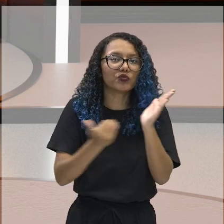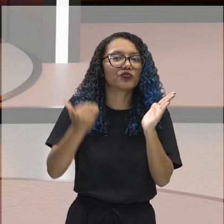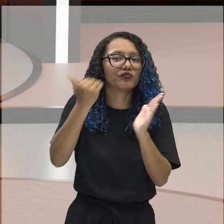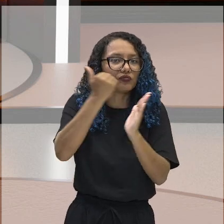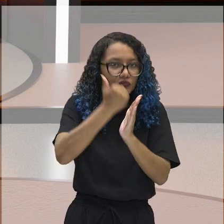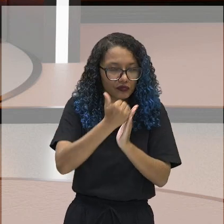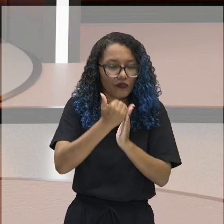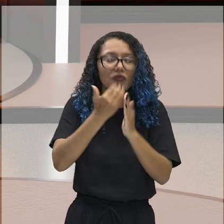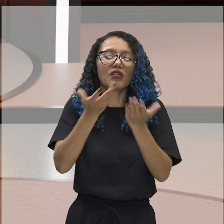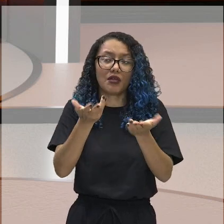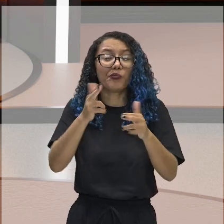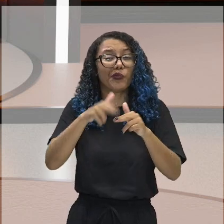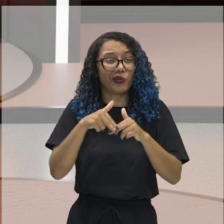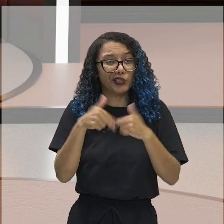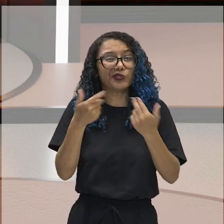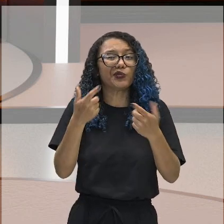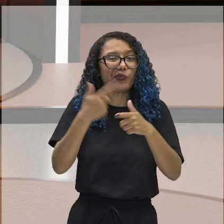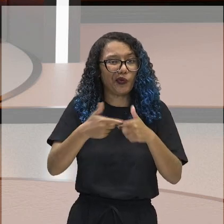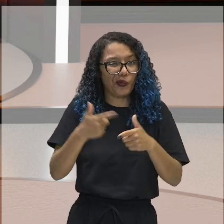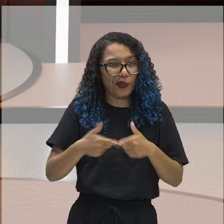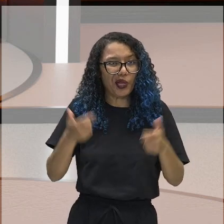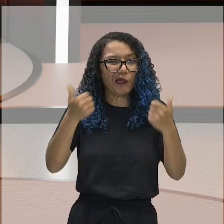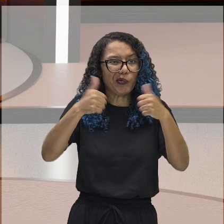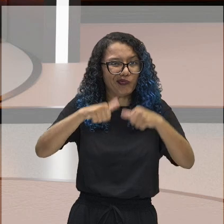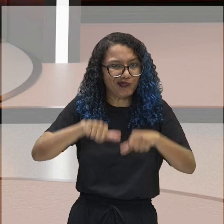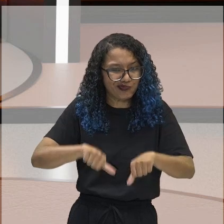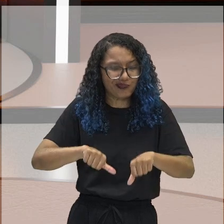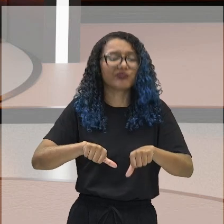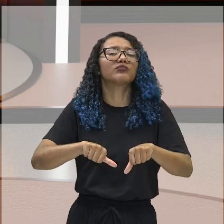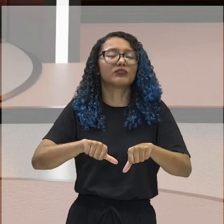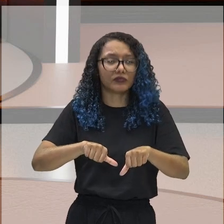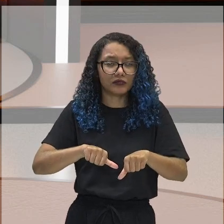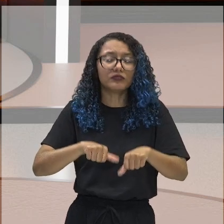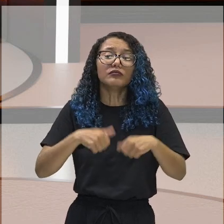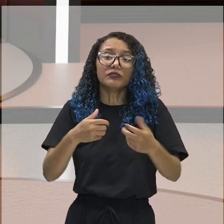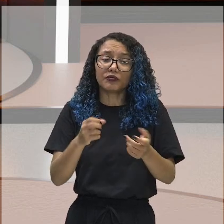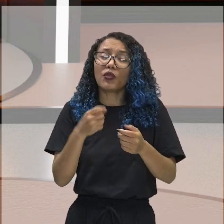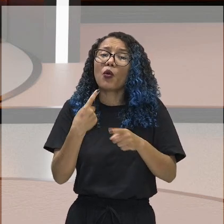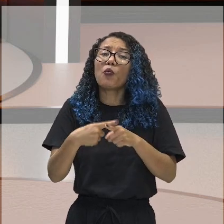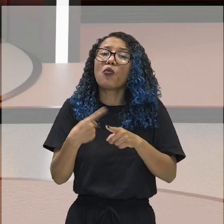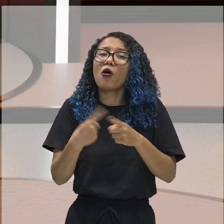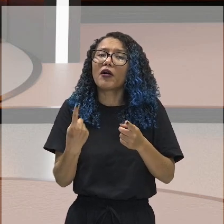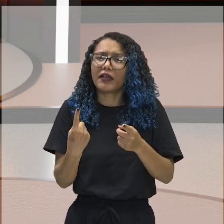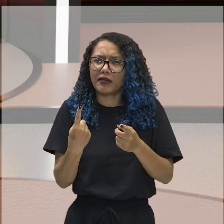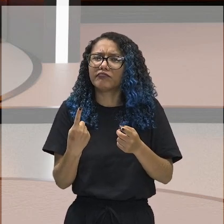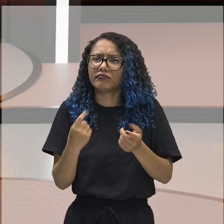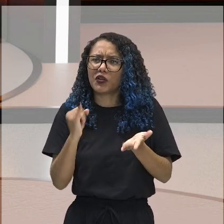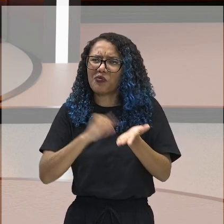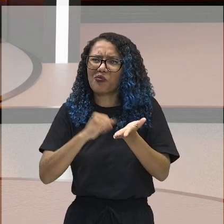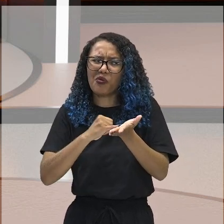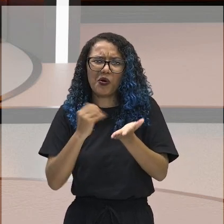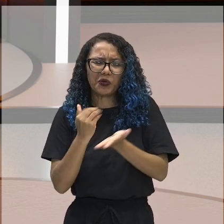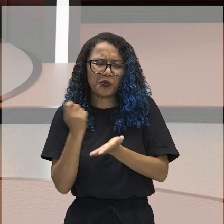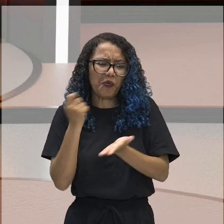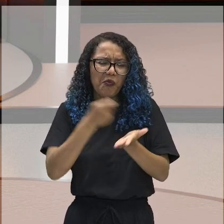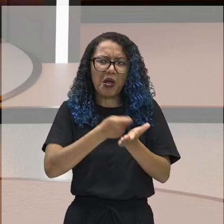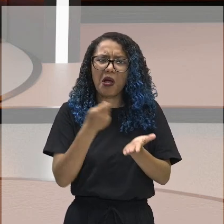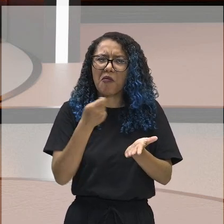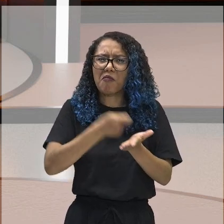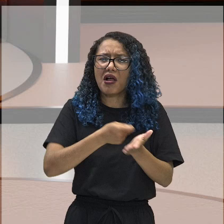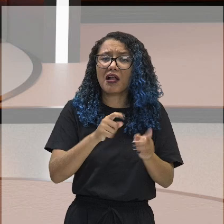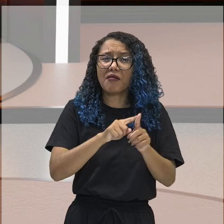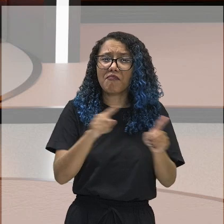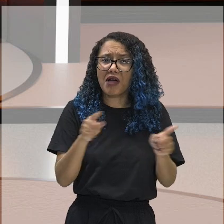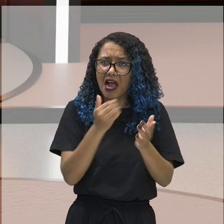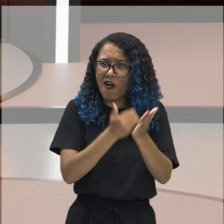certa forma, o quê? Crise, né, gente? Se a gente já paga uma carga tributária importante para Roma e agora eles ainda